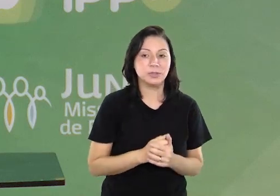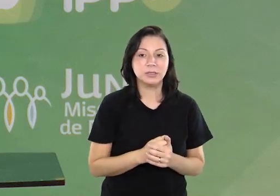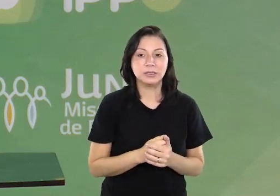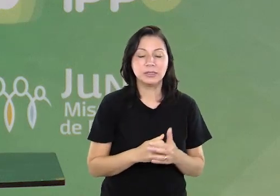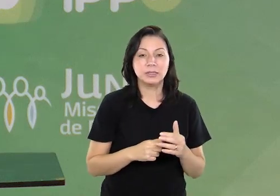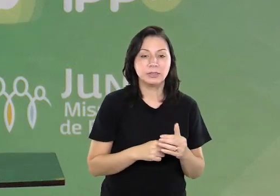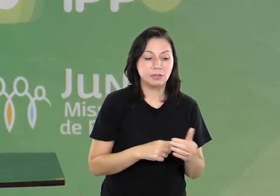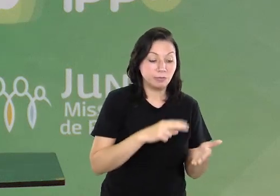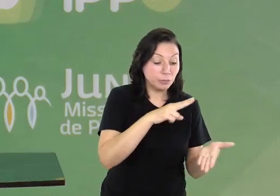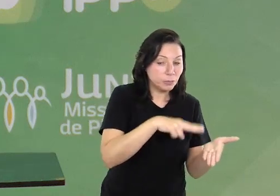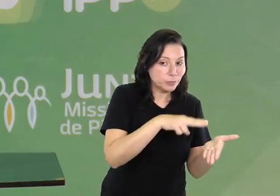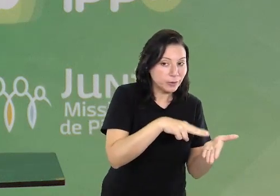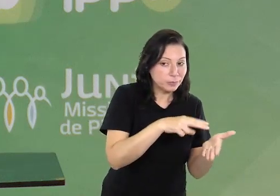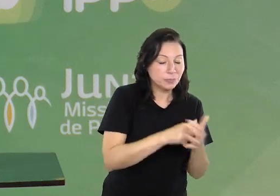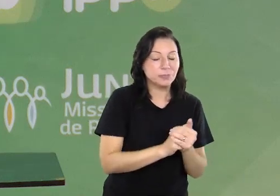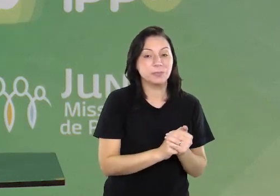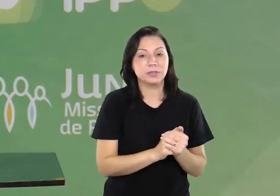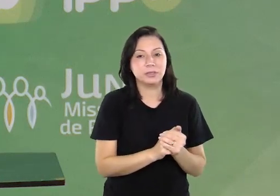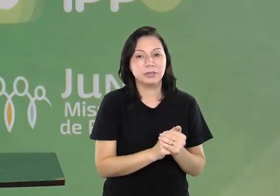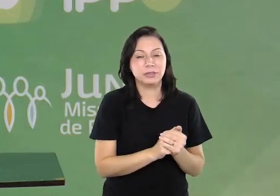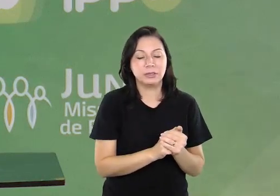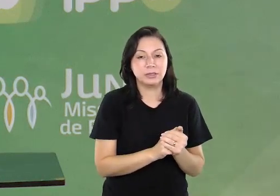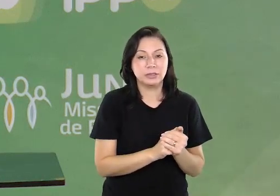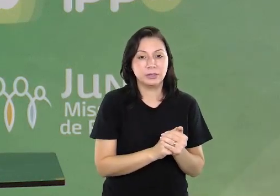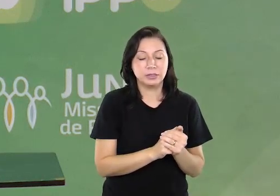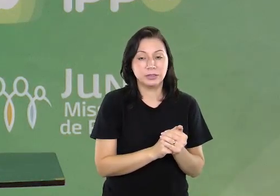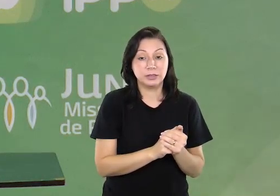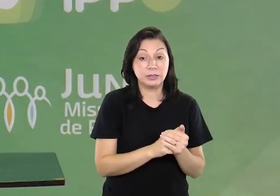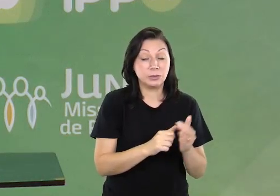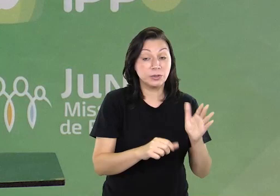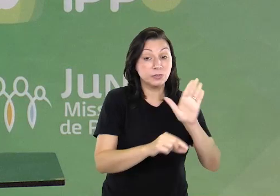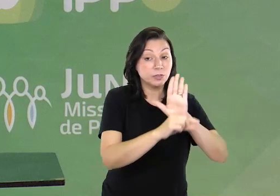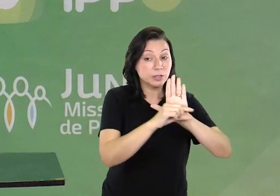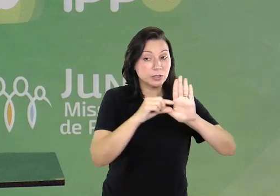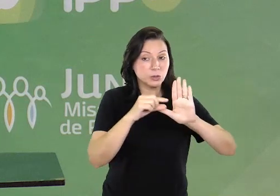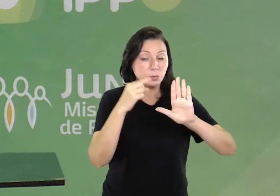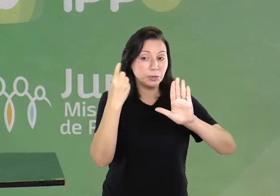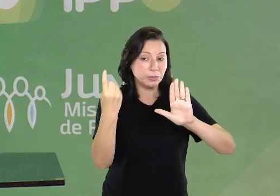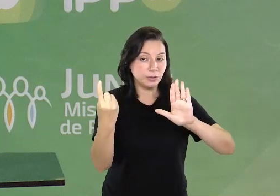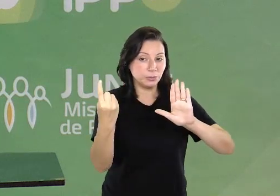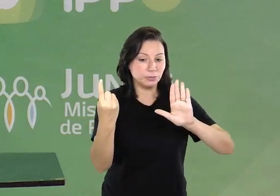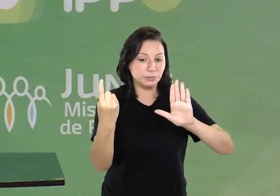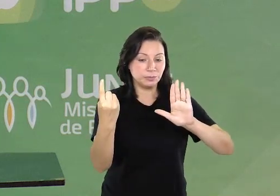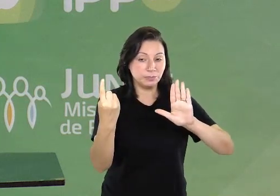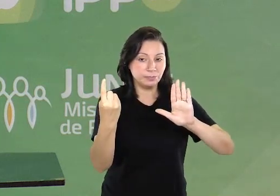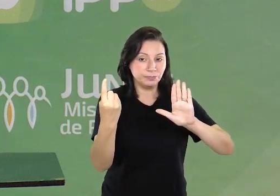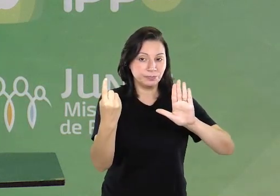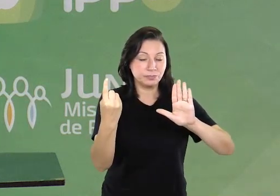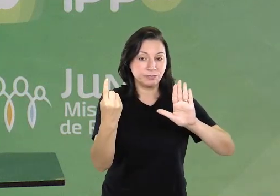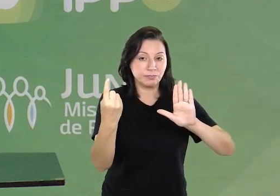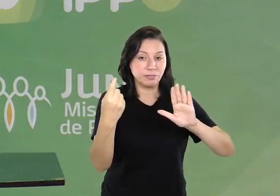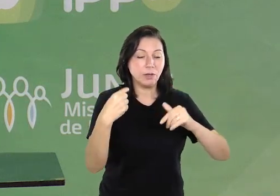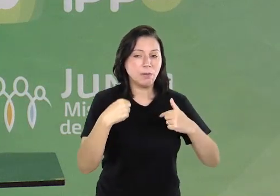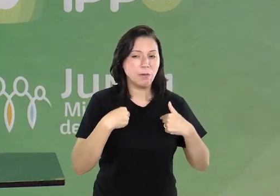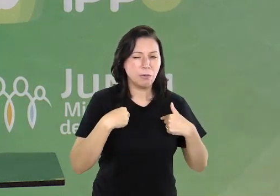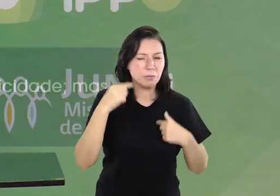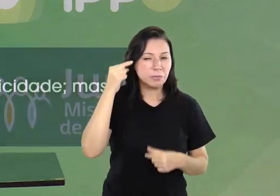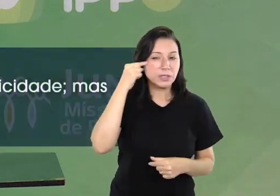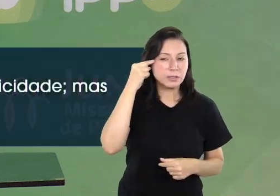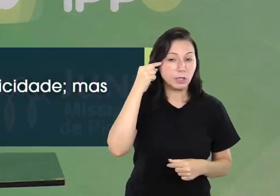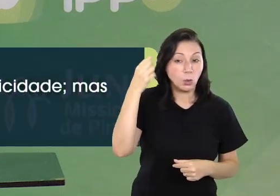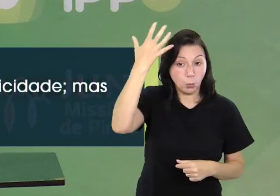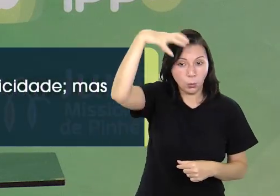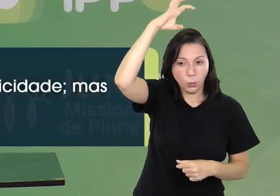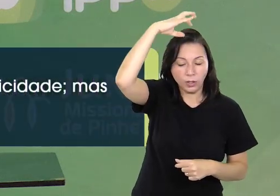vejamos uma resolução inquietante no verso primeiro Olha aí disse comigo mesmo vamos